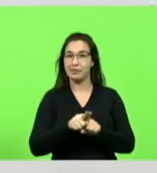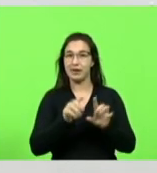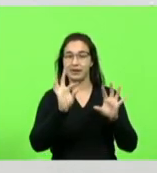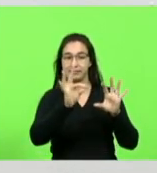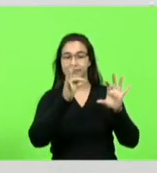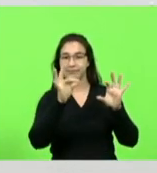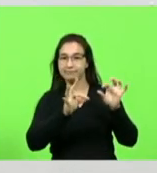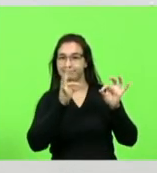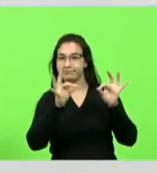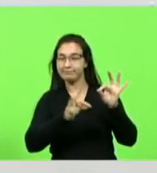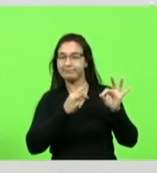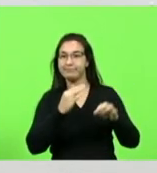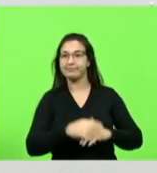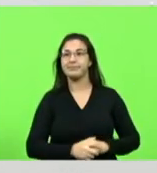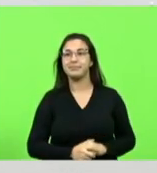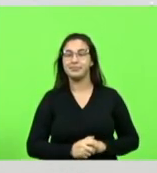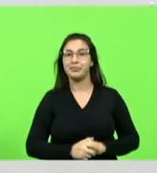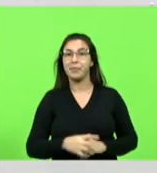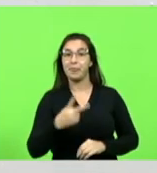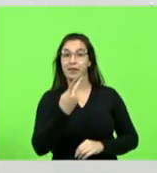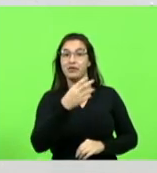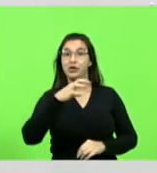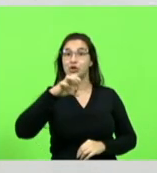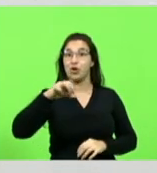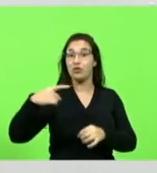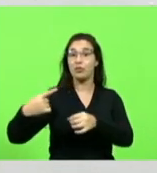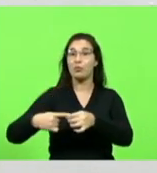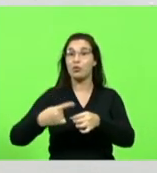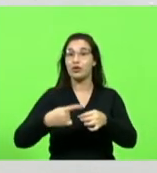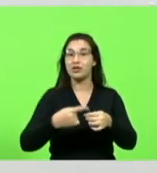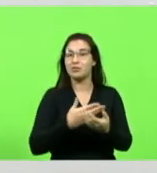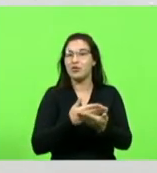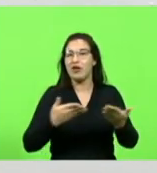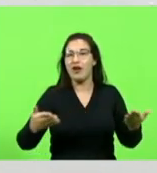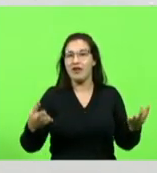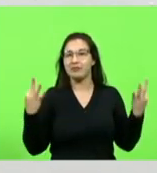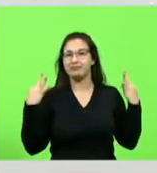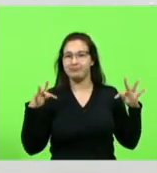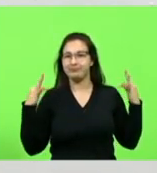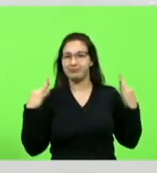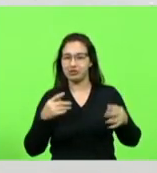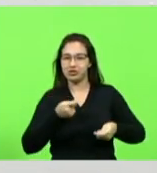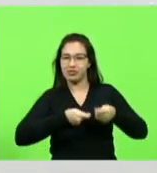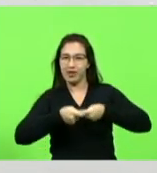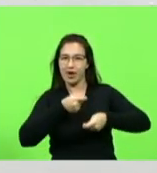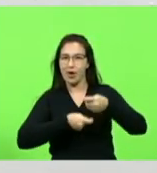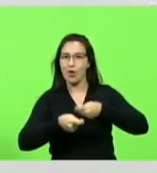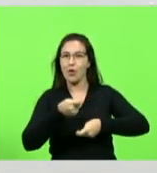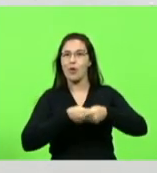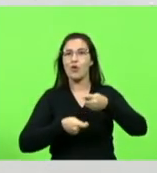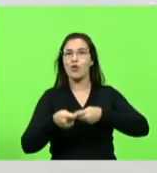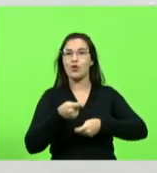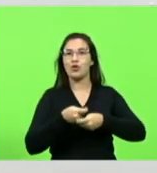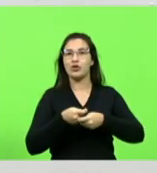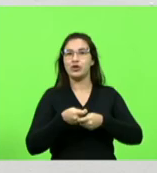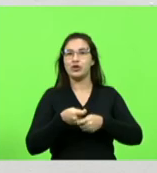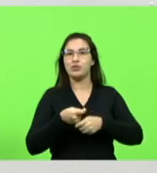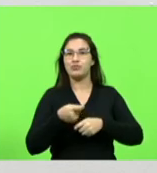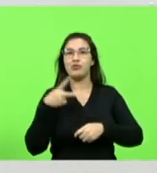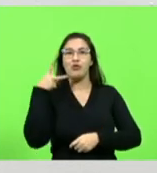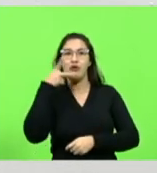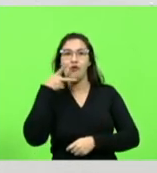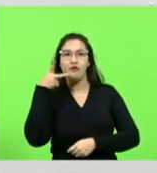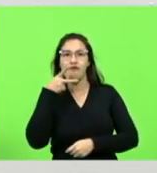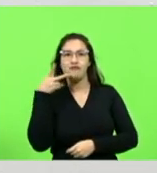29 municípios com indiscutível potencial turístico e econômico através dos seus renomados vinhos de altitude.